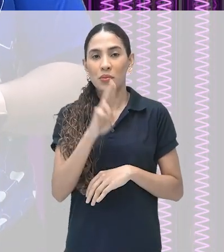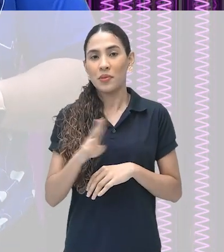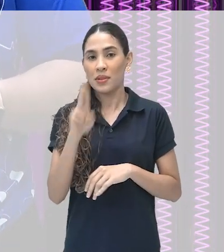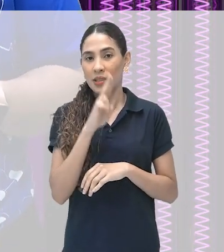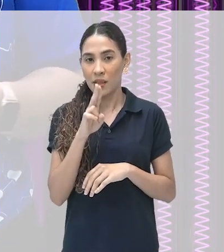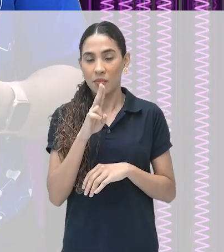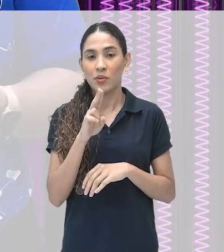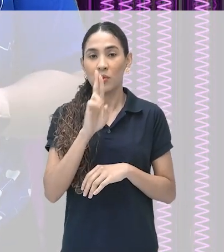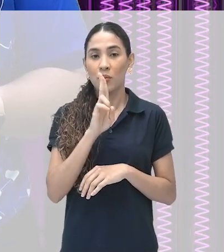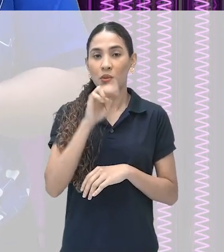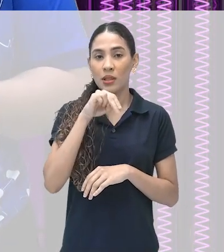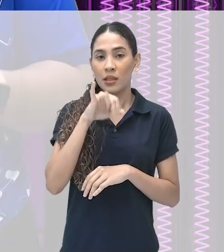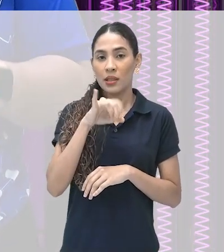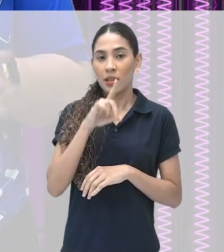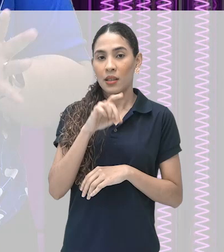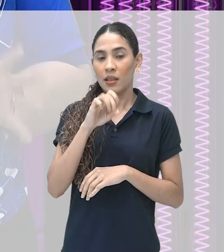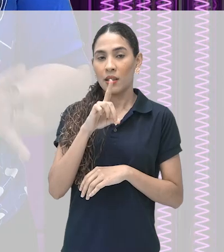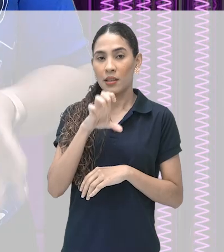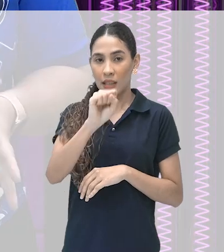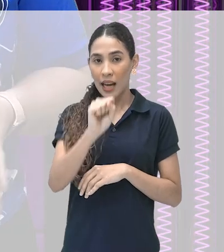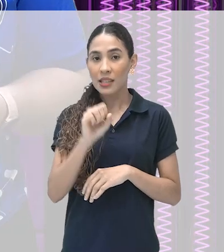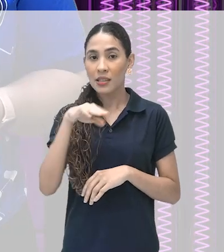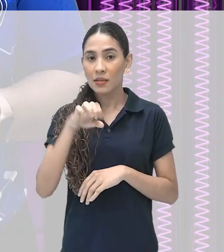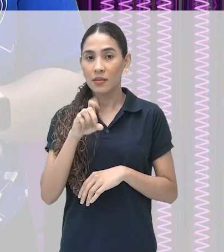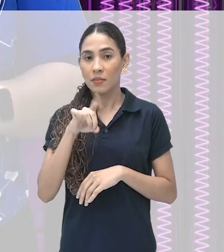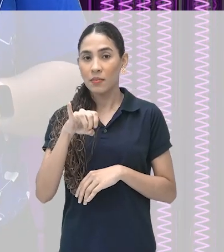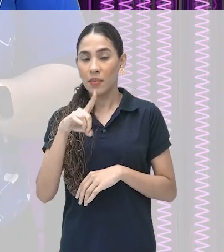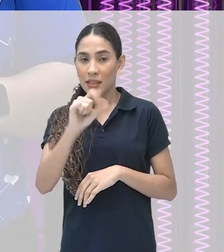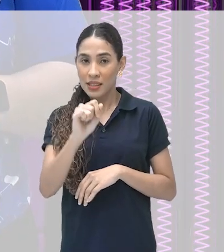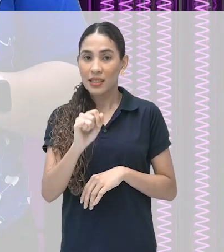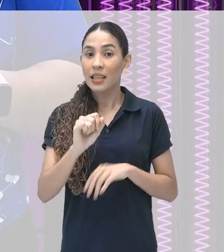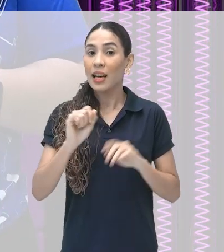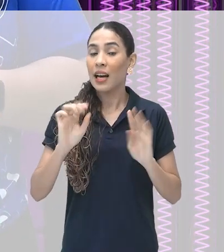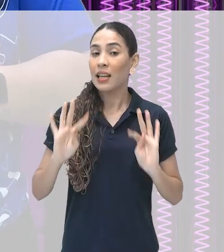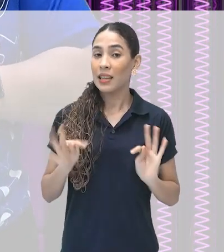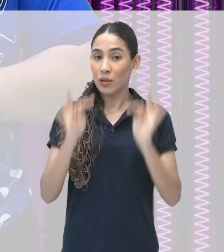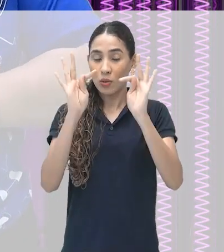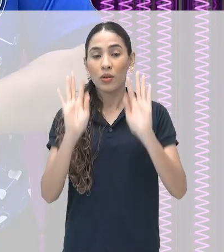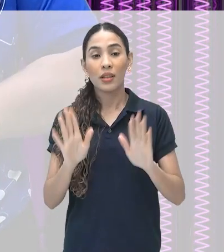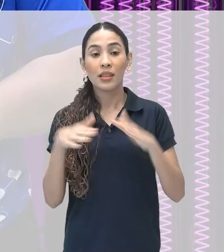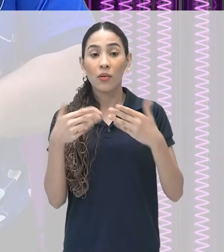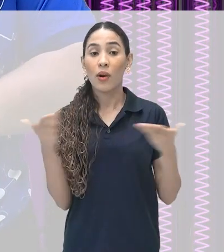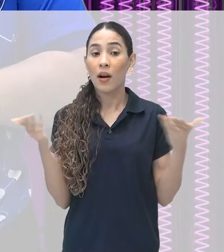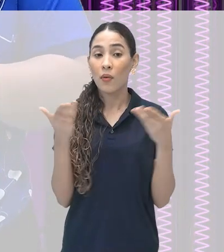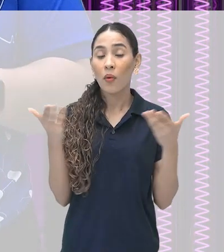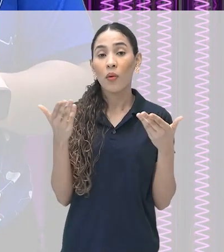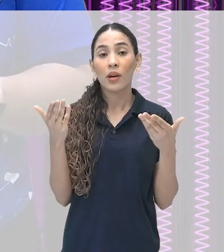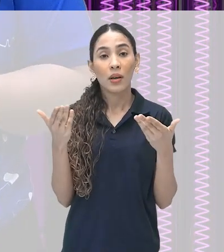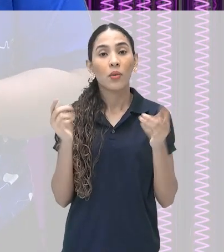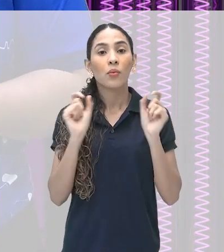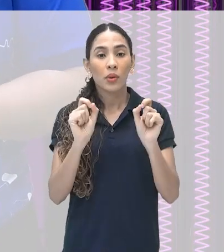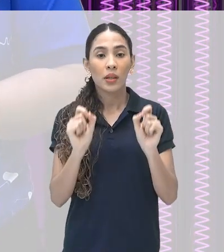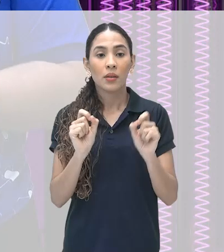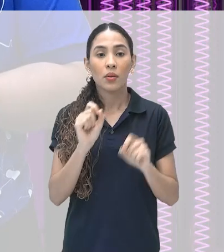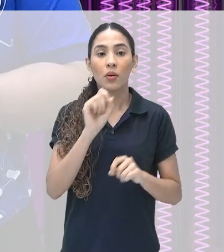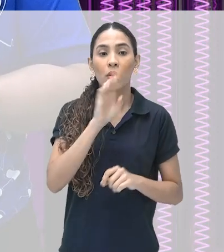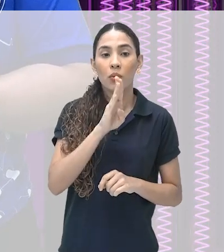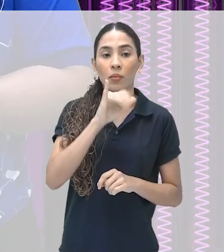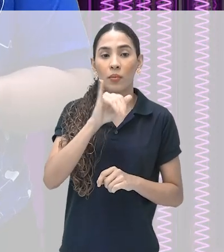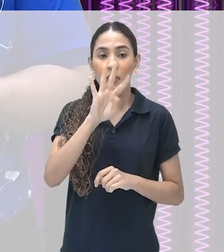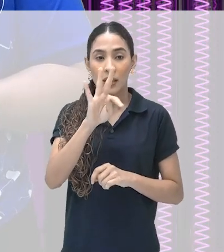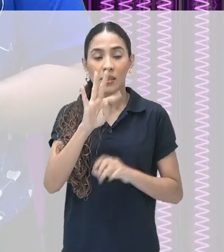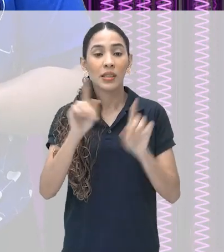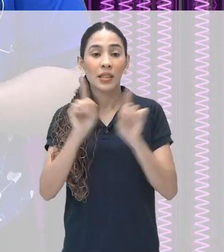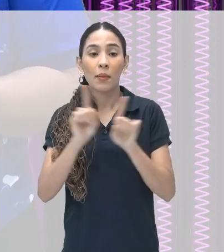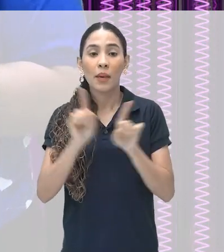utilizar aí essas unidades de medida de informática, e agora a gente está vendo o byte, o